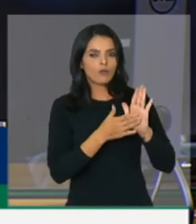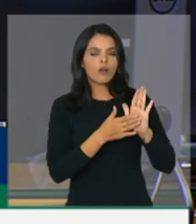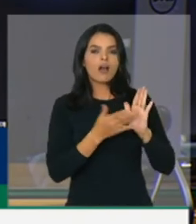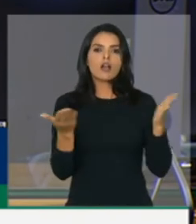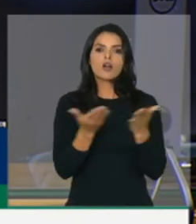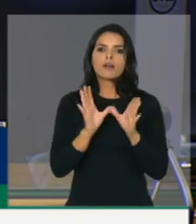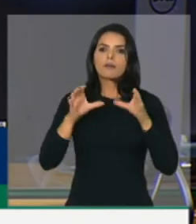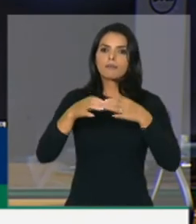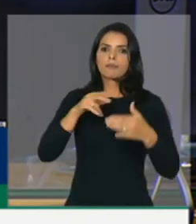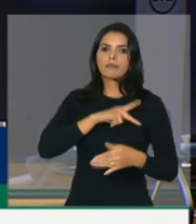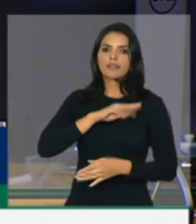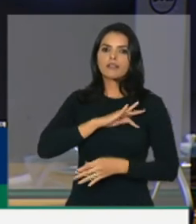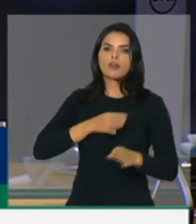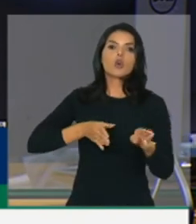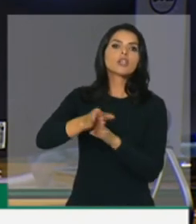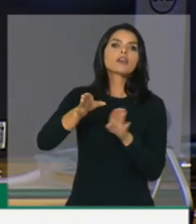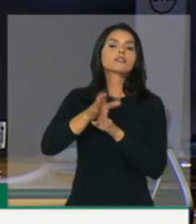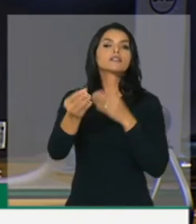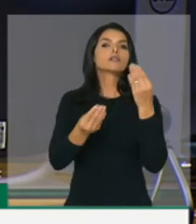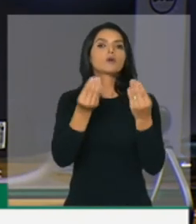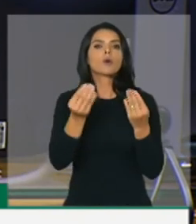bancada, como orienta o PT.